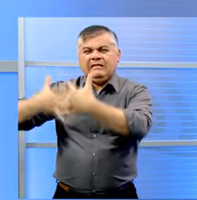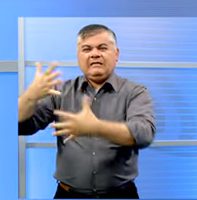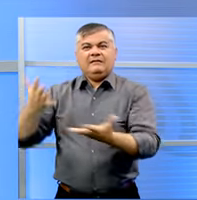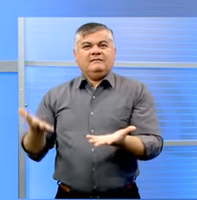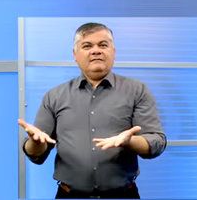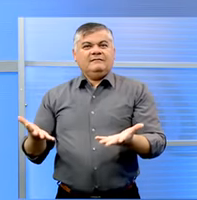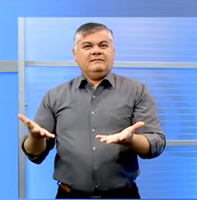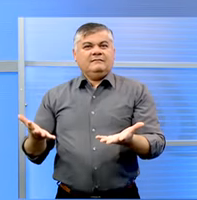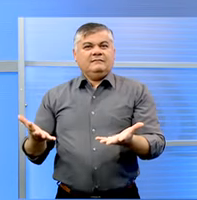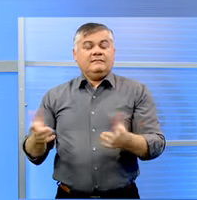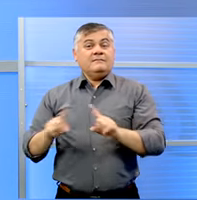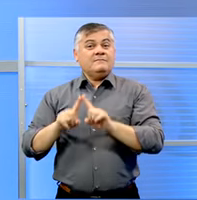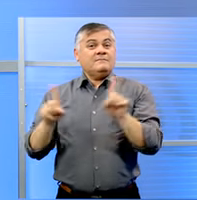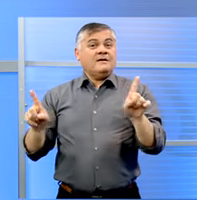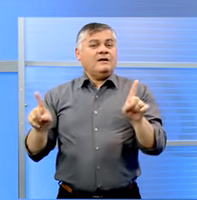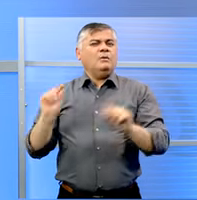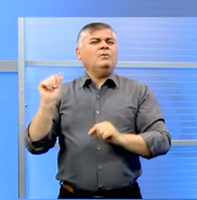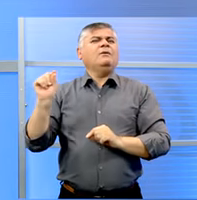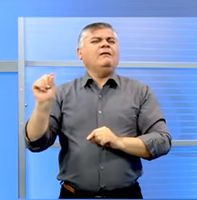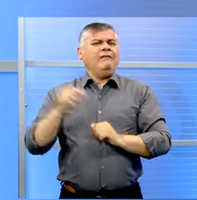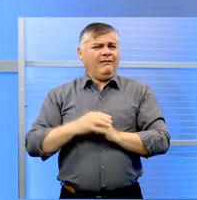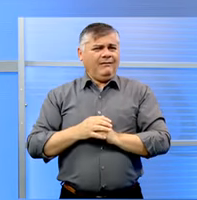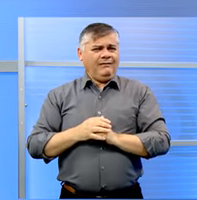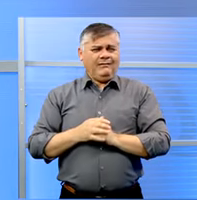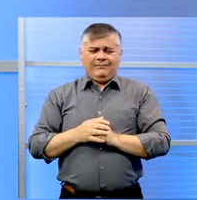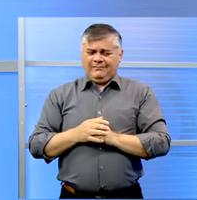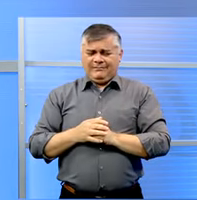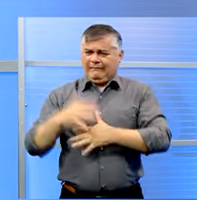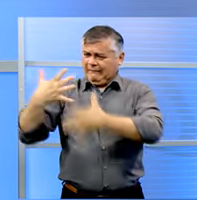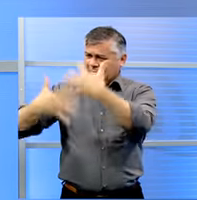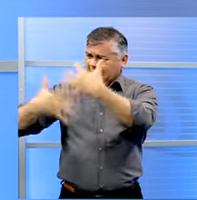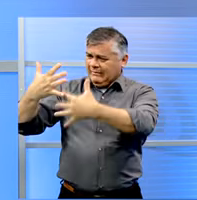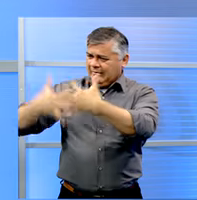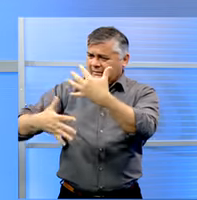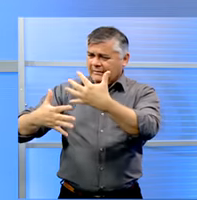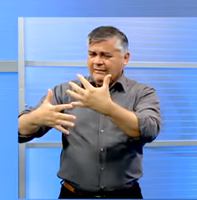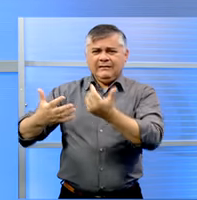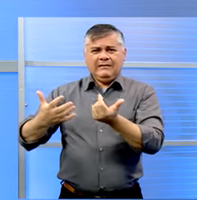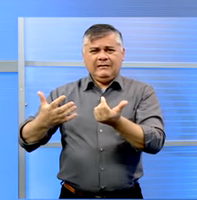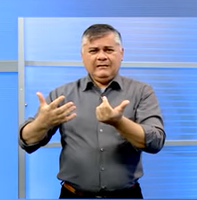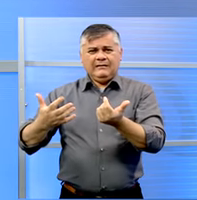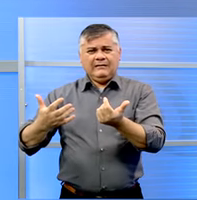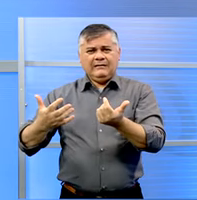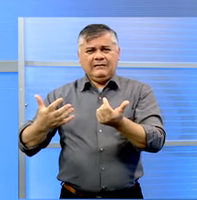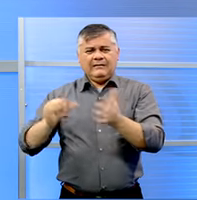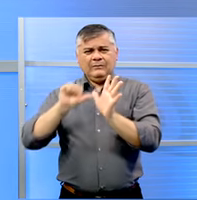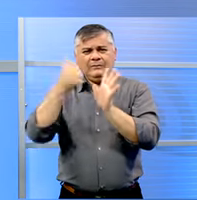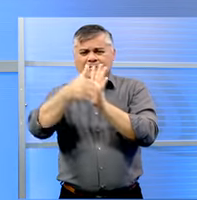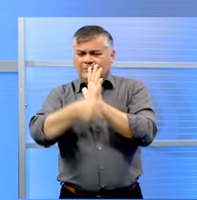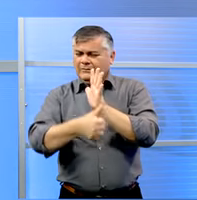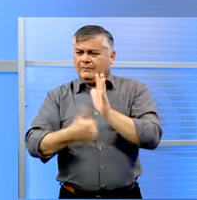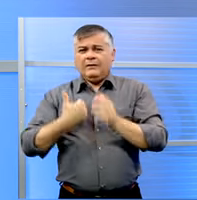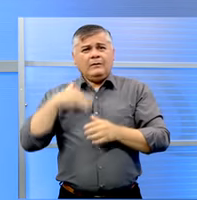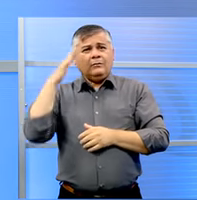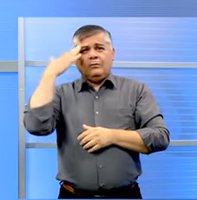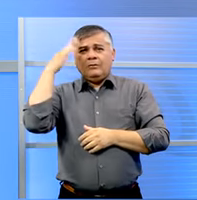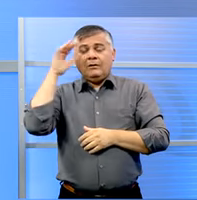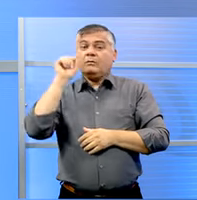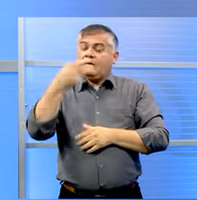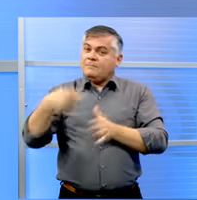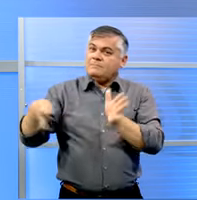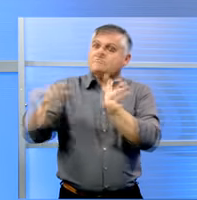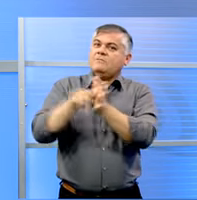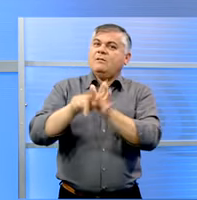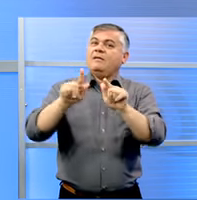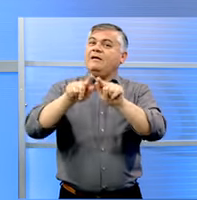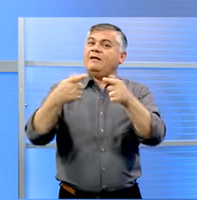quirêmicos, mas ainda não falamos disso. Isso faz parte da gramática da língua de sinais, da estrutura da